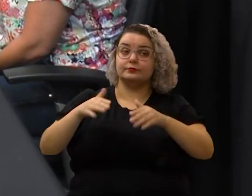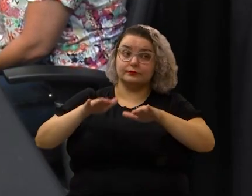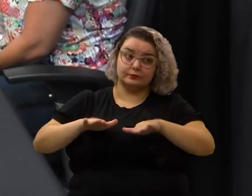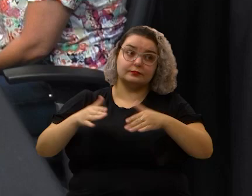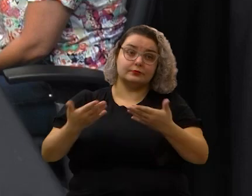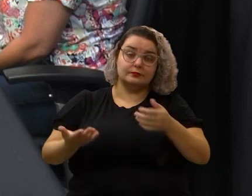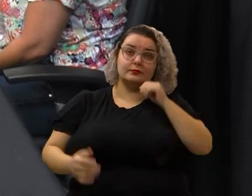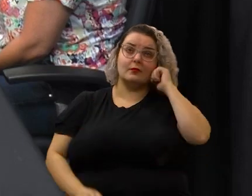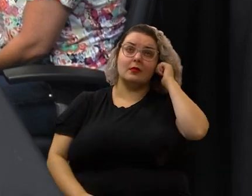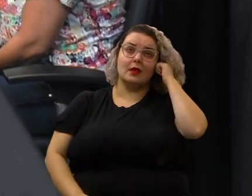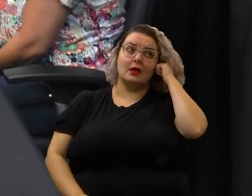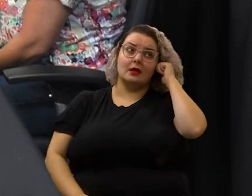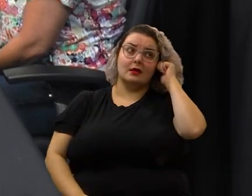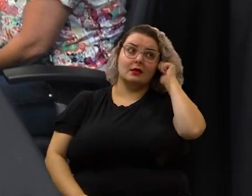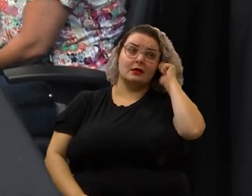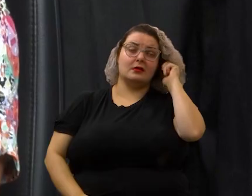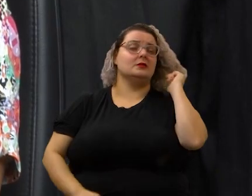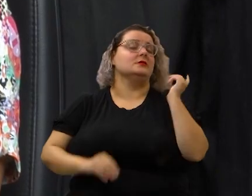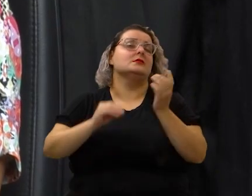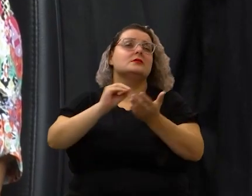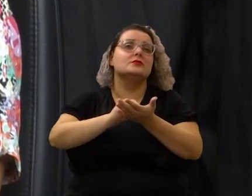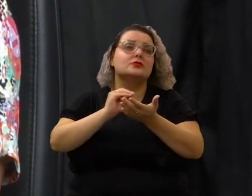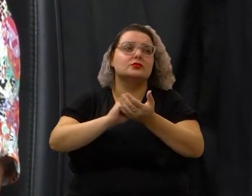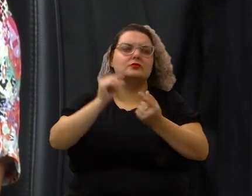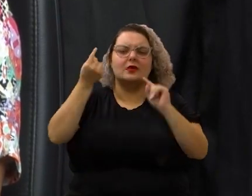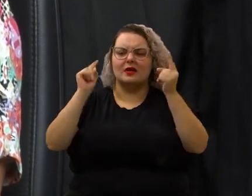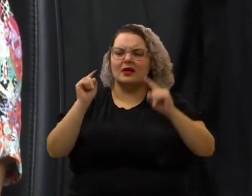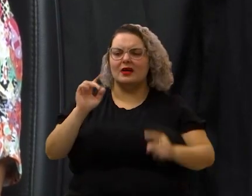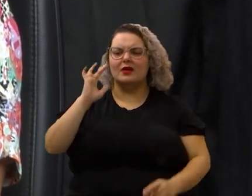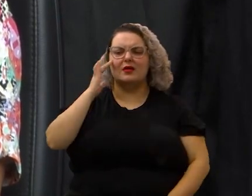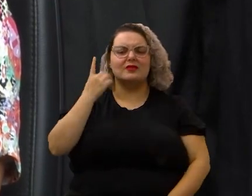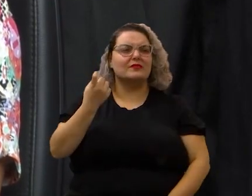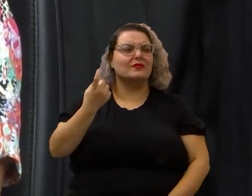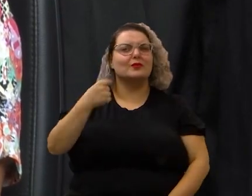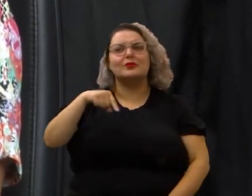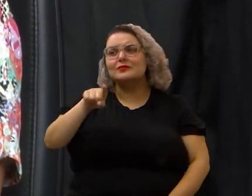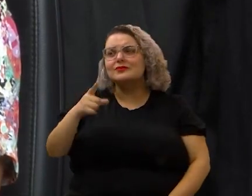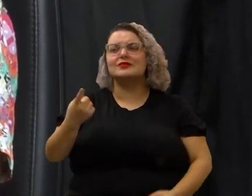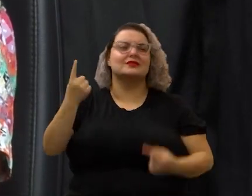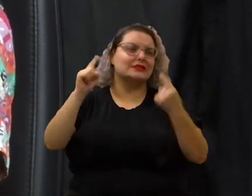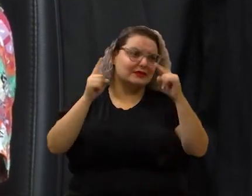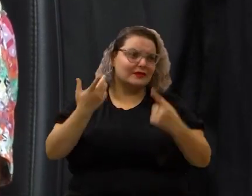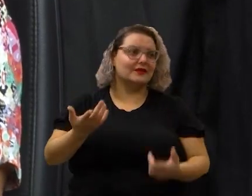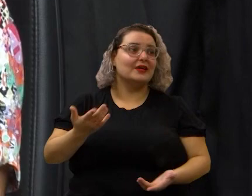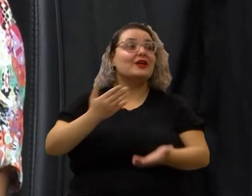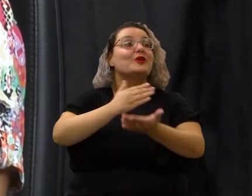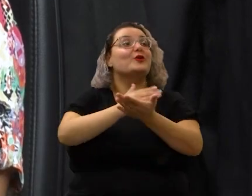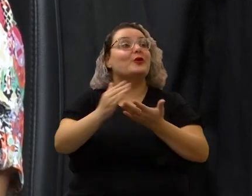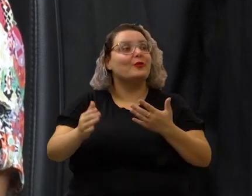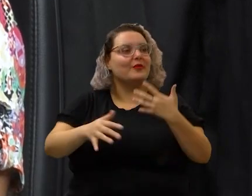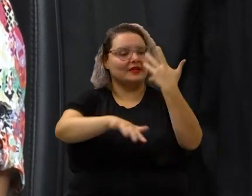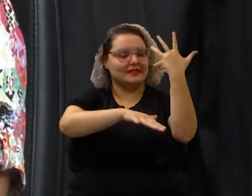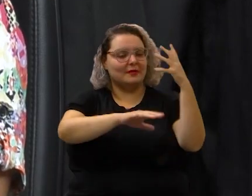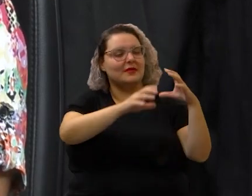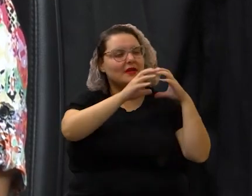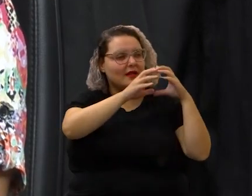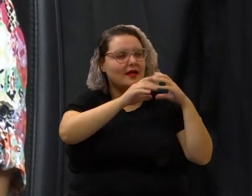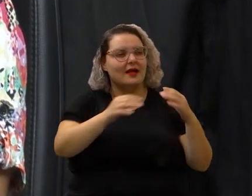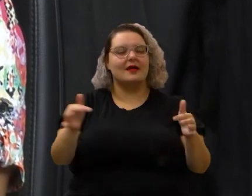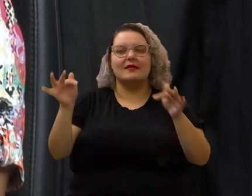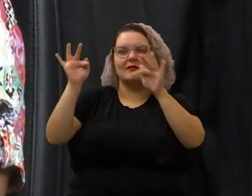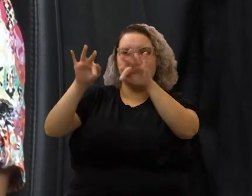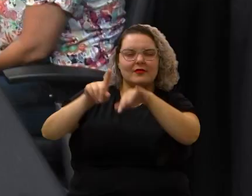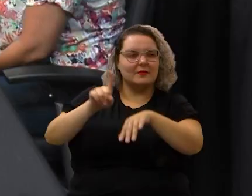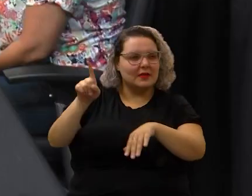situação, estar por aqui. Esse último carnaval, na verdade, essa foto aí, eu acho que foi o único dia que eu fui pro carnaval. Foi aquele dia que começa na Praça do